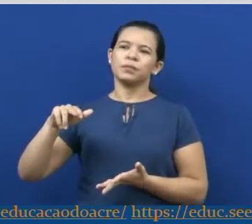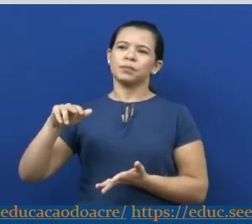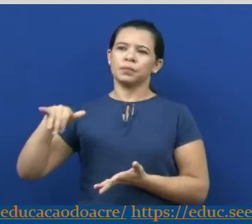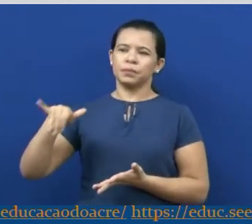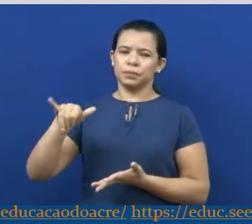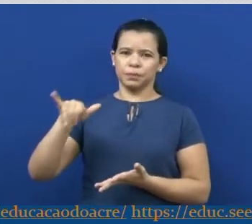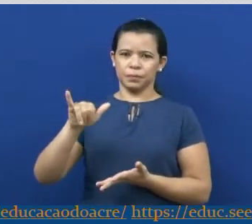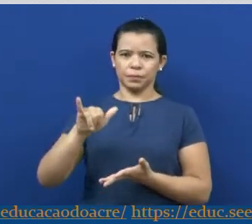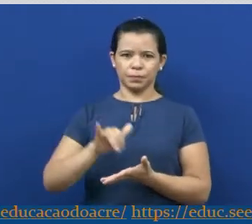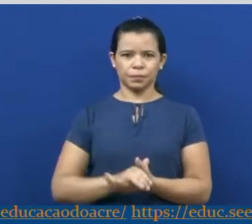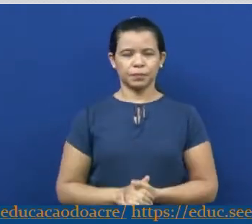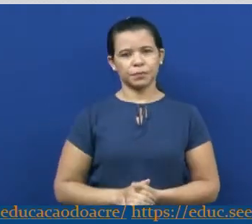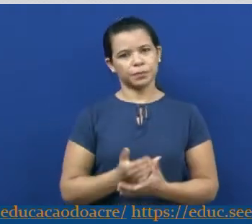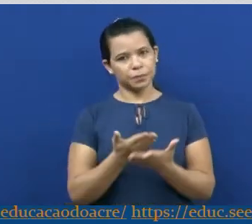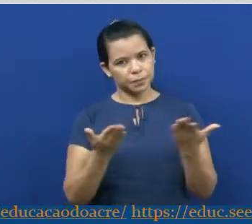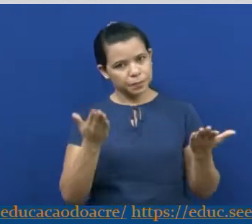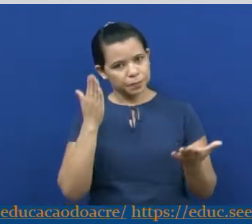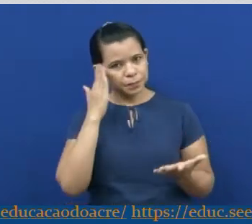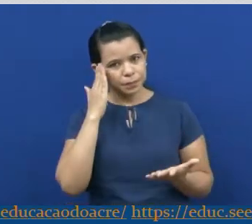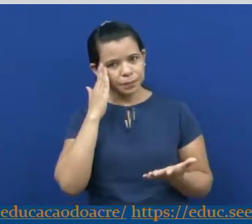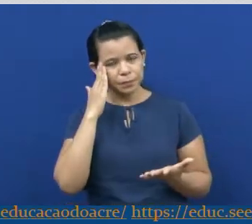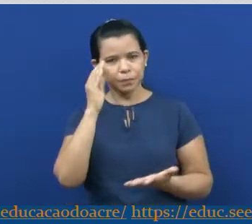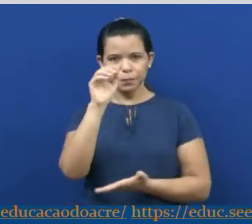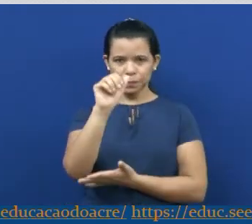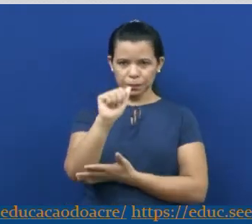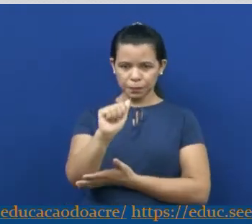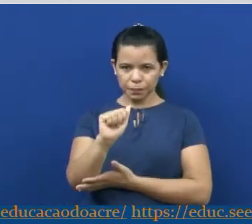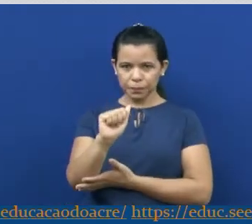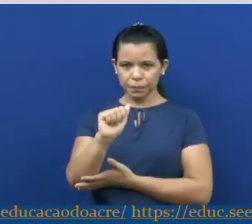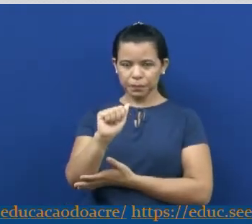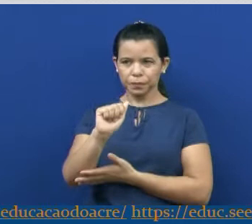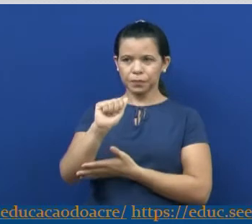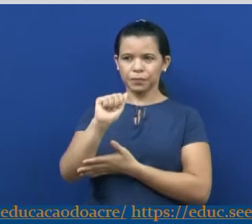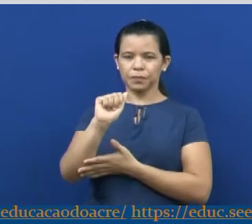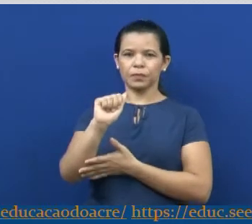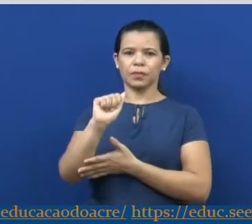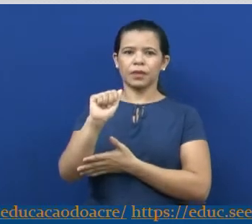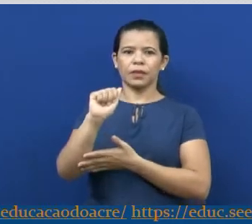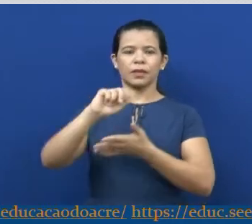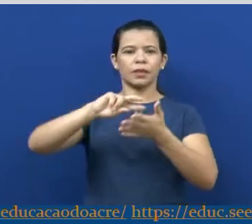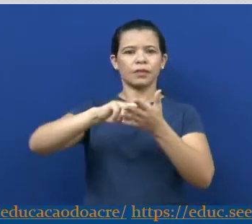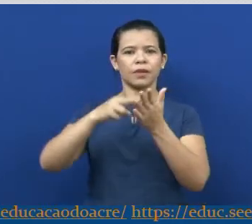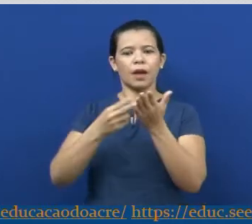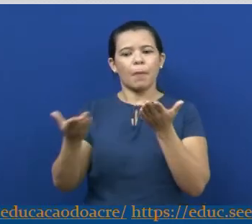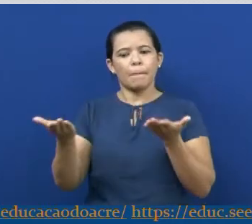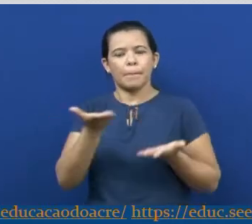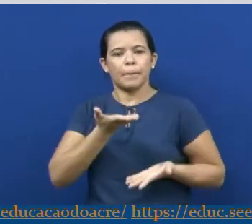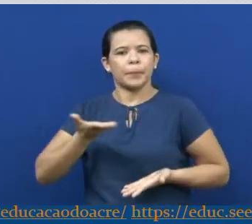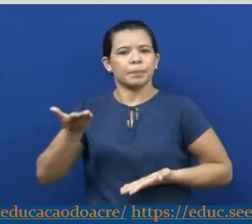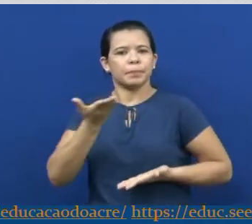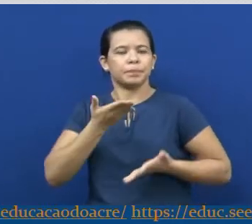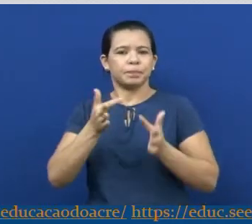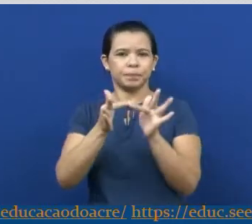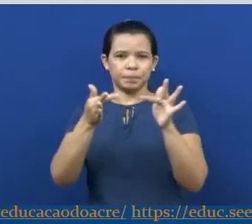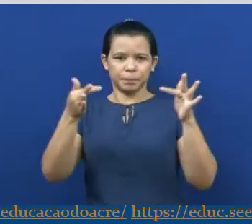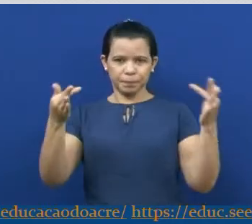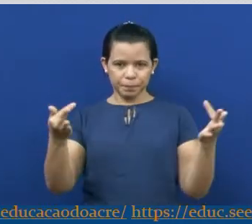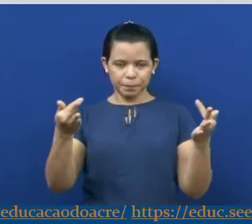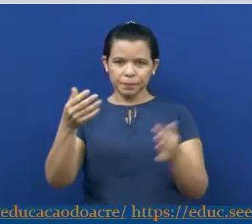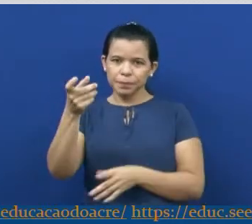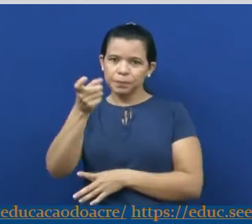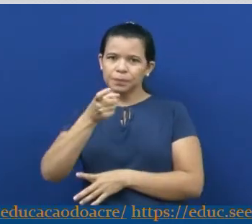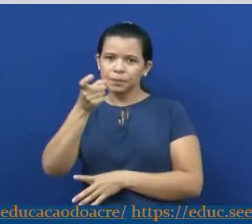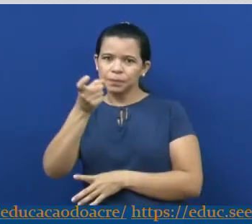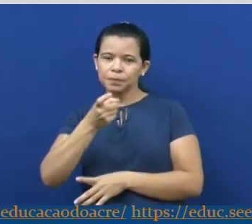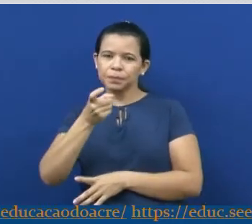o seguinte, esse A que você está vendo, ele é a base da nossa função. E x é o